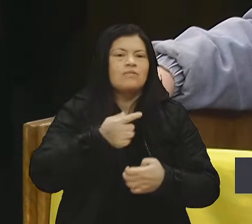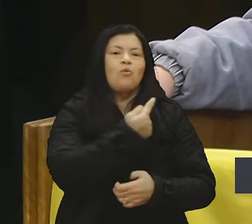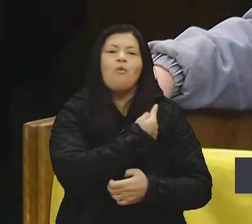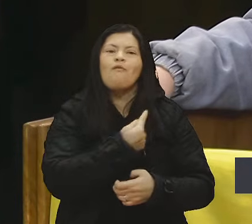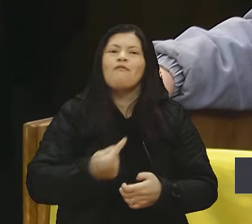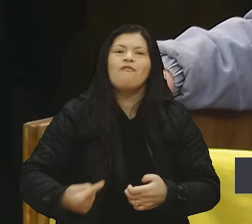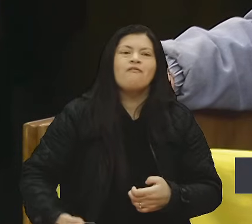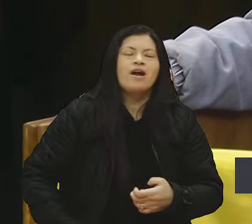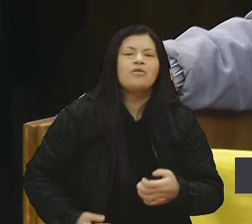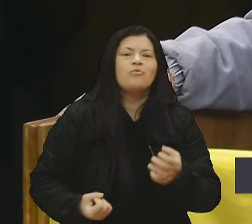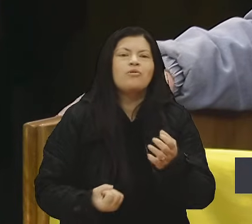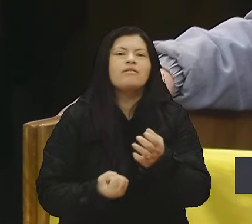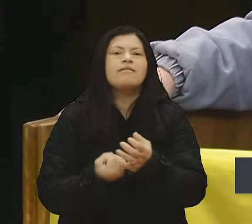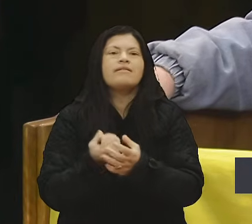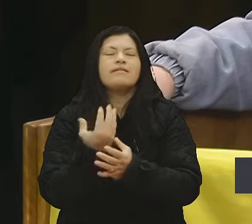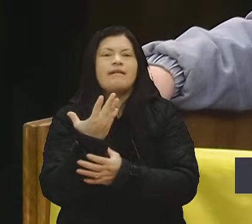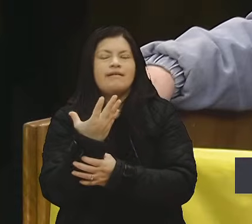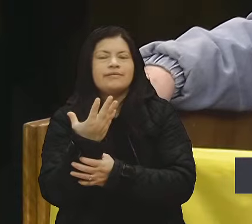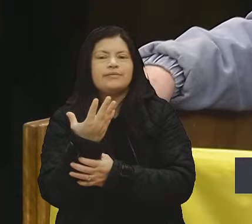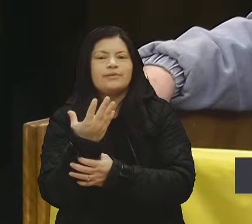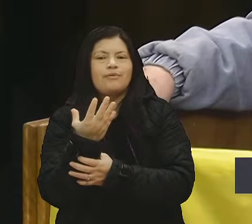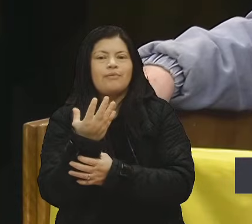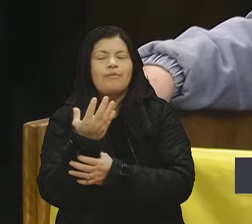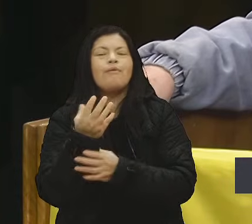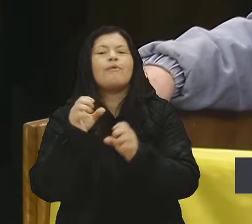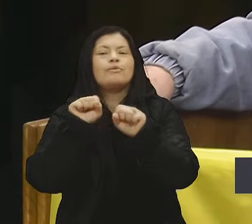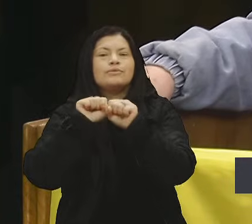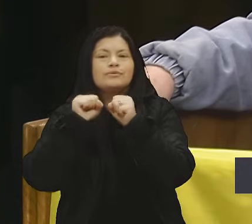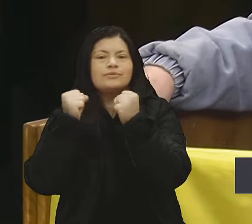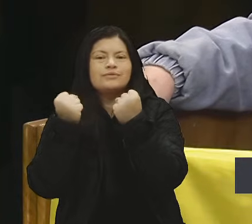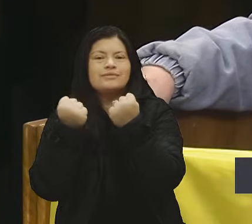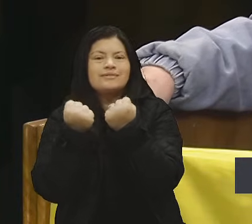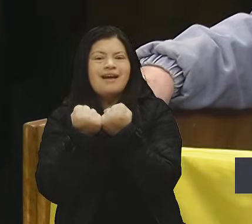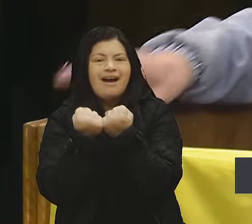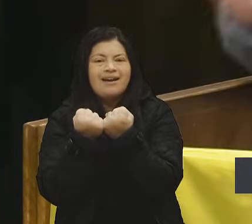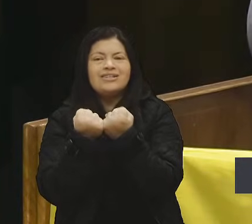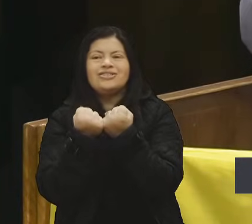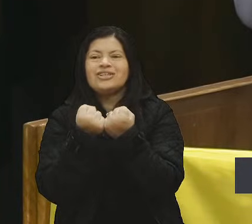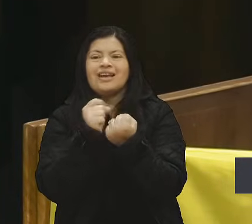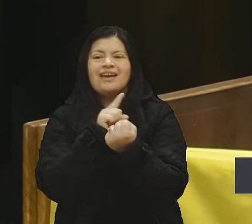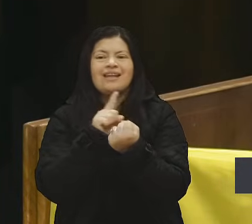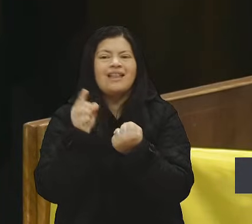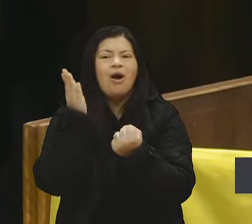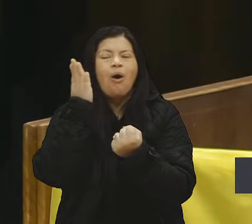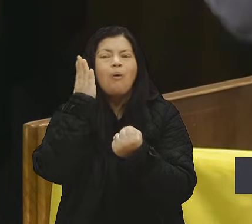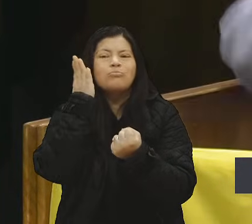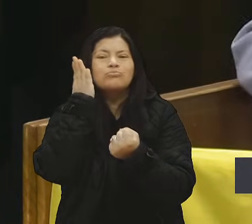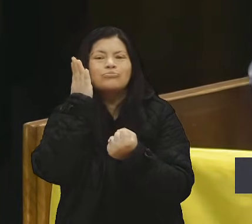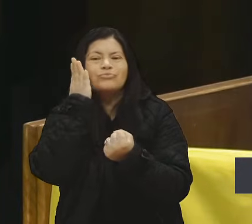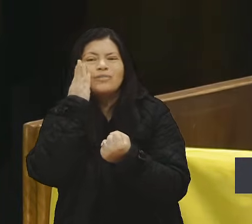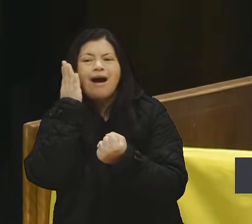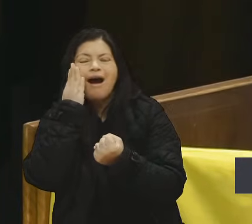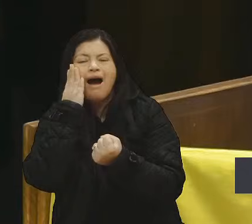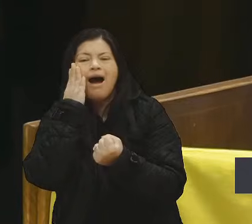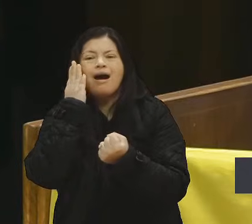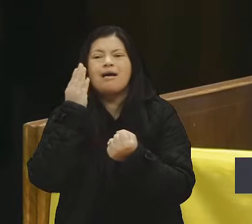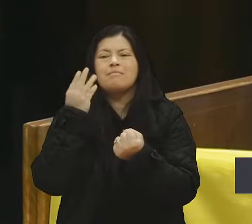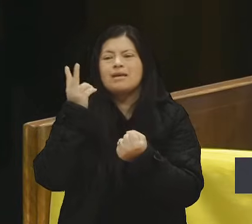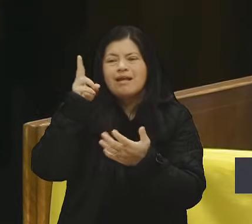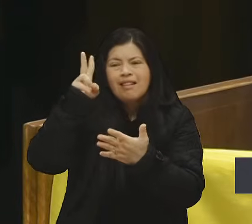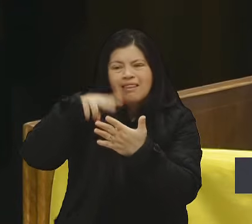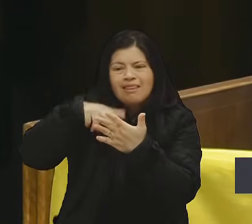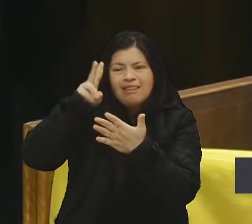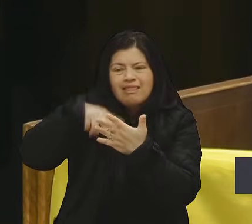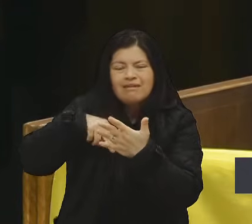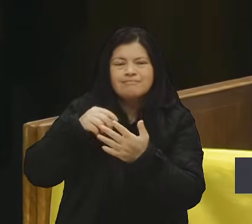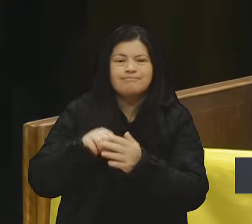está criando uma sociedade semi-analfabeta. Mas esse é um outro debate para a gente